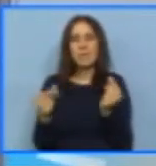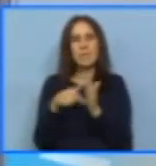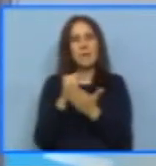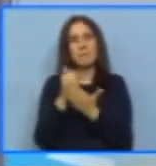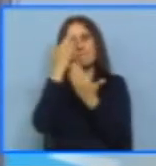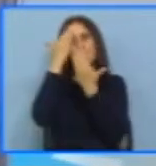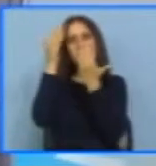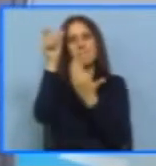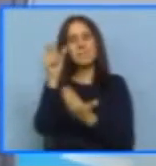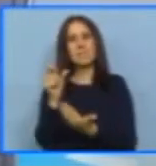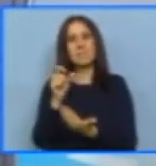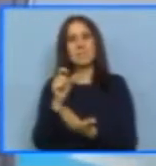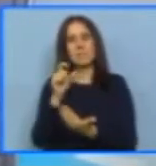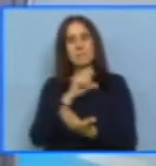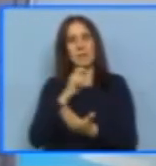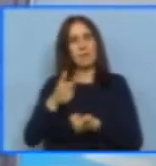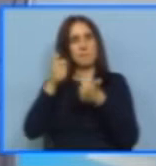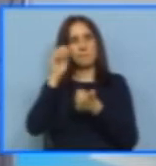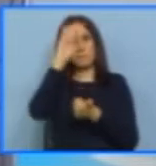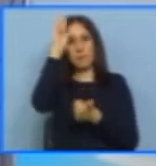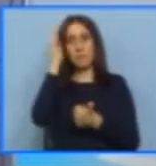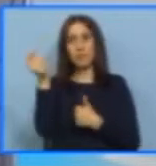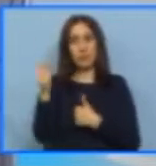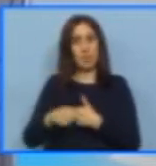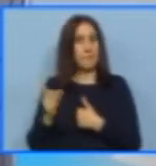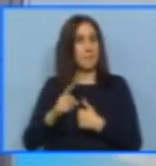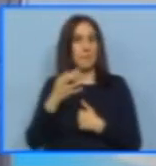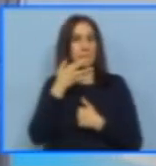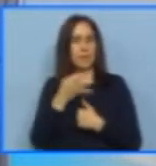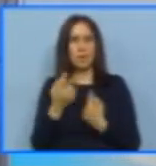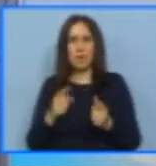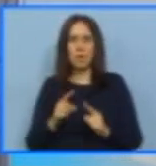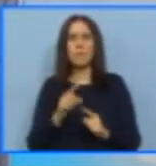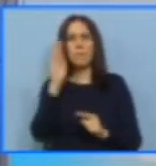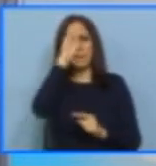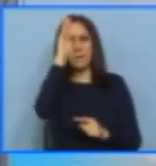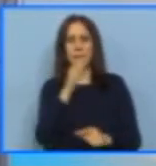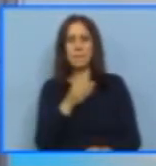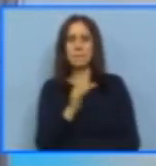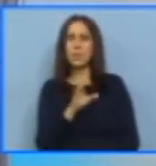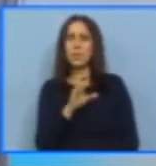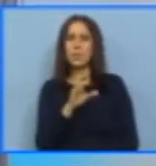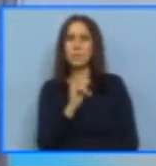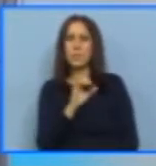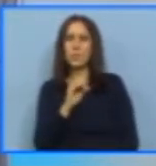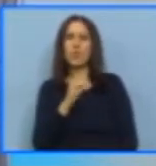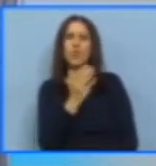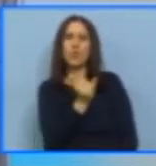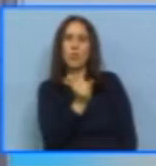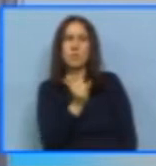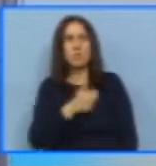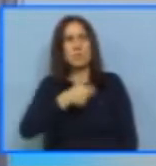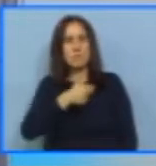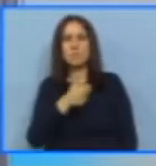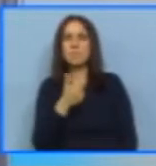Padre, que de resto todos os papas que cá vieram, e não só, também o próprio Papa Pio XII, sobretudo o Papa Pio XII, agradecem as